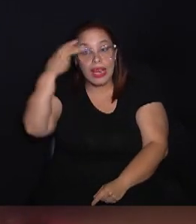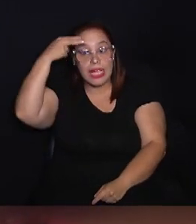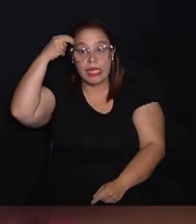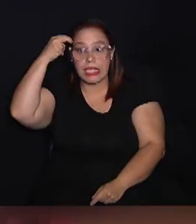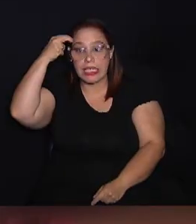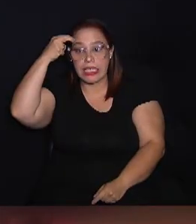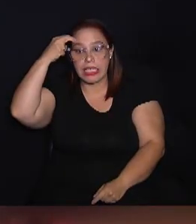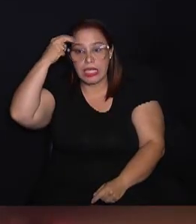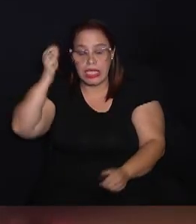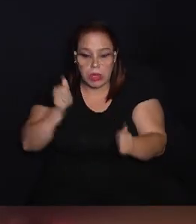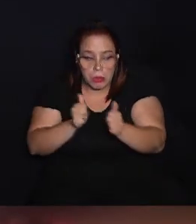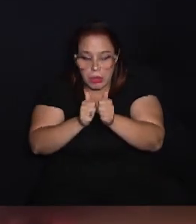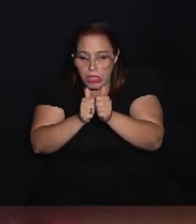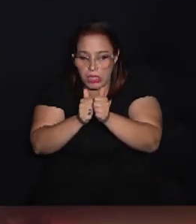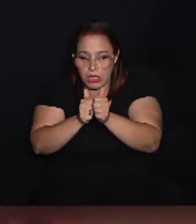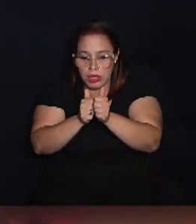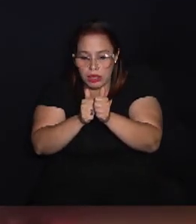porque,